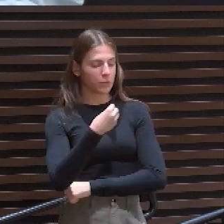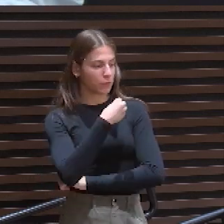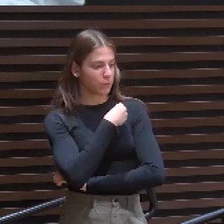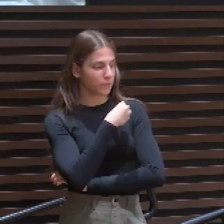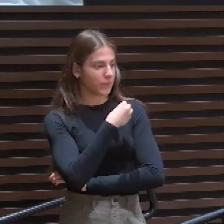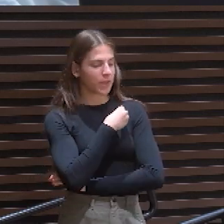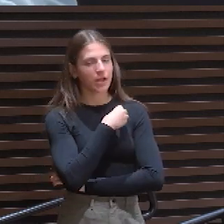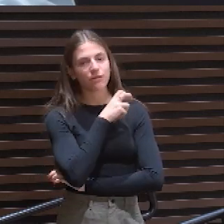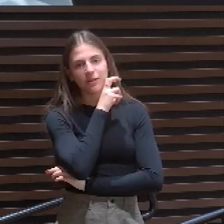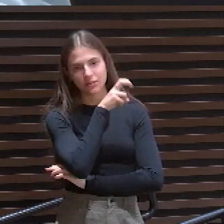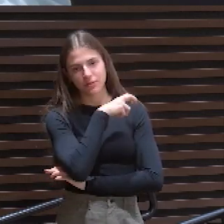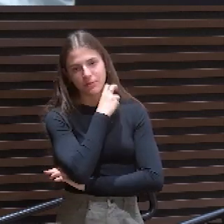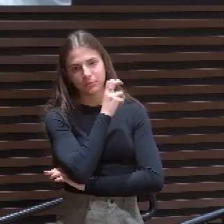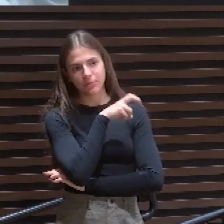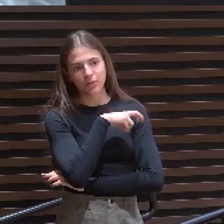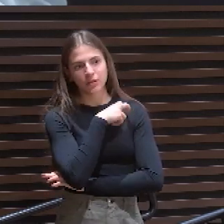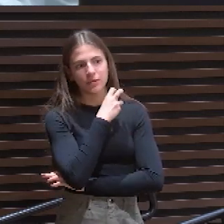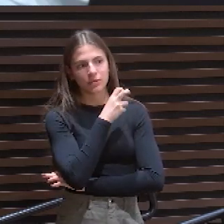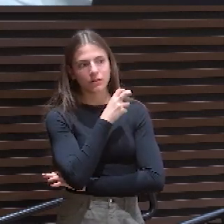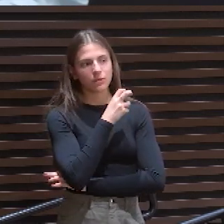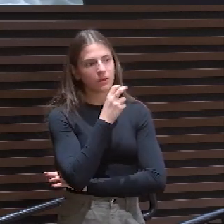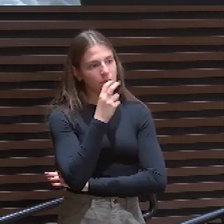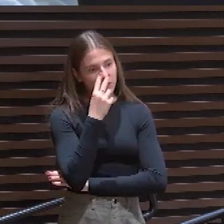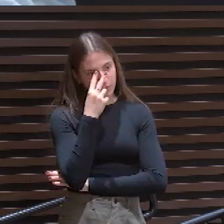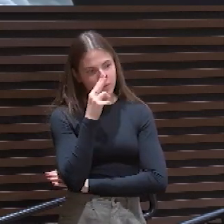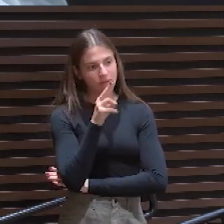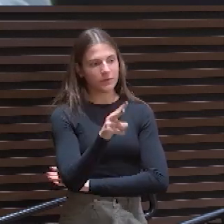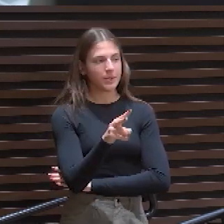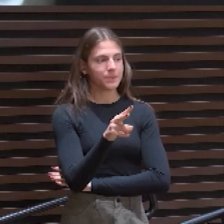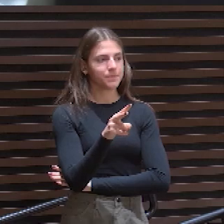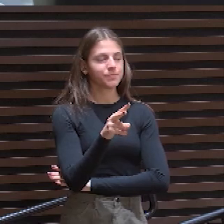serpente. Vou ali com vocês,